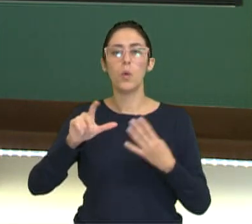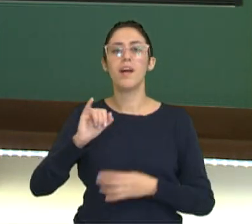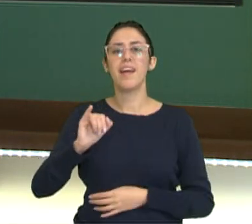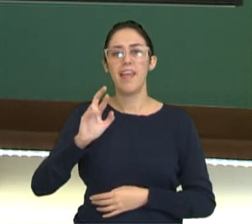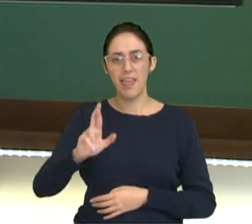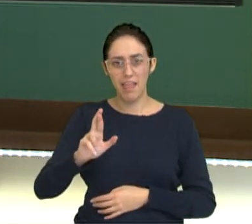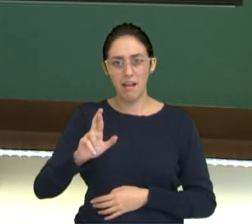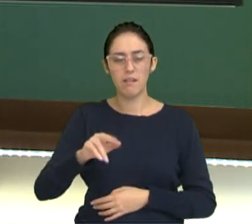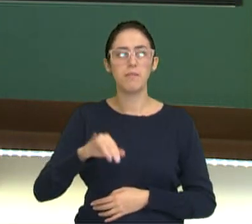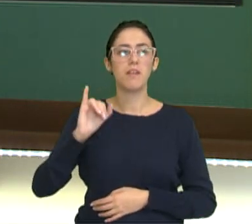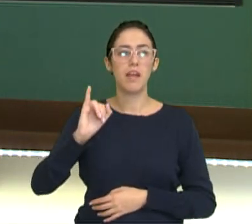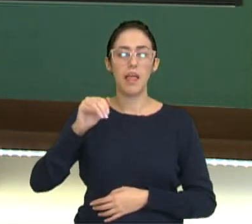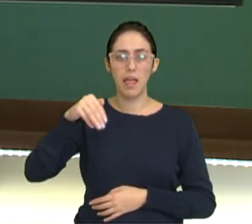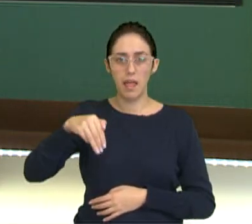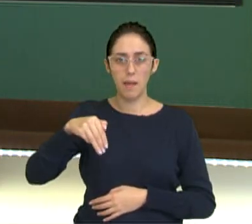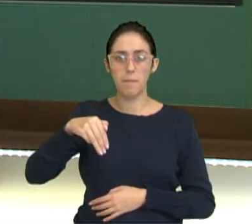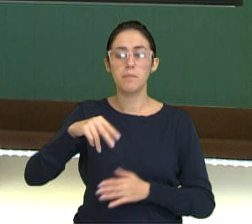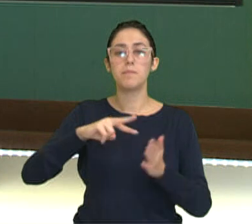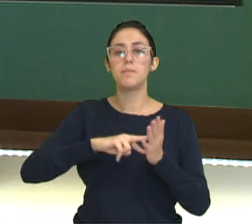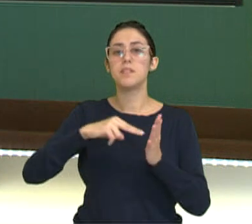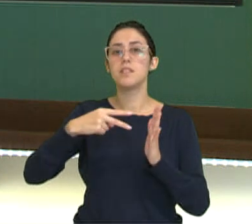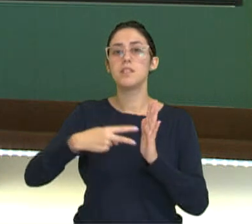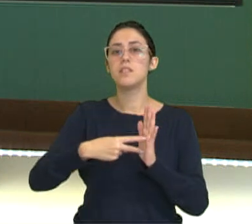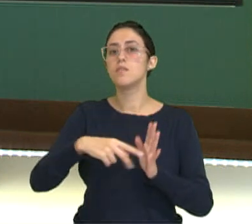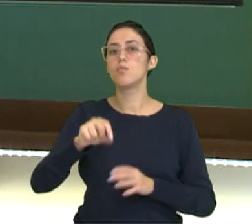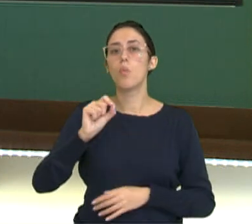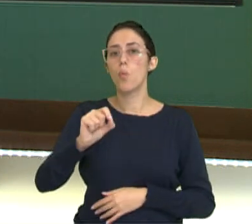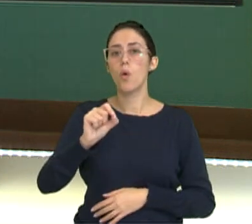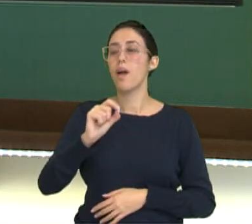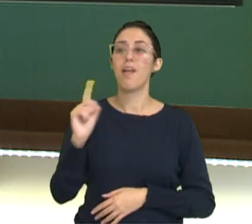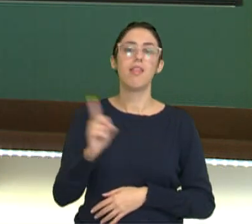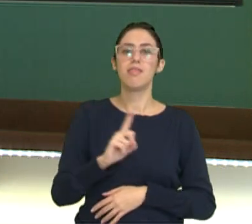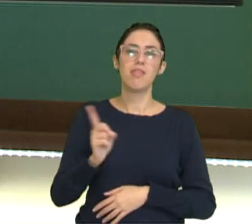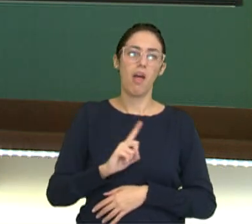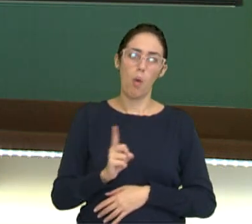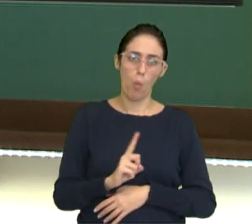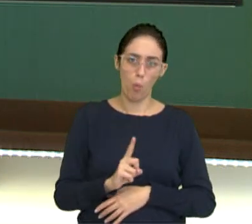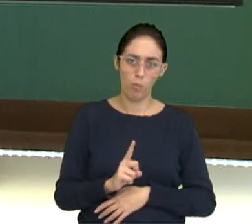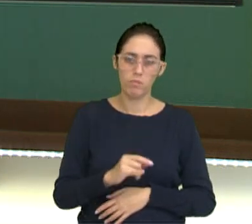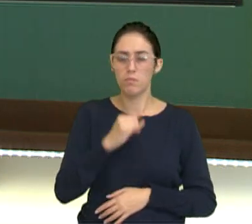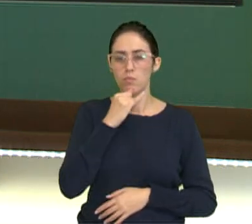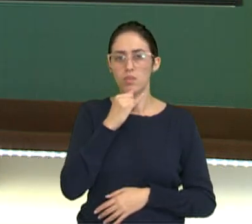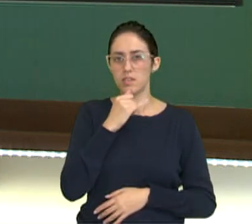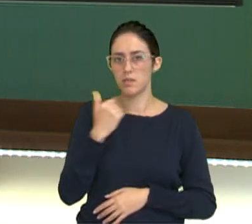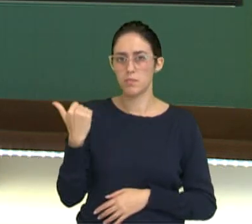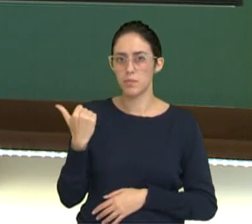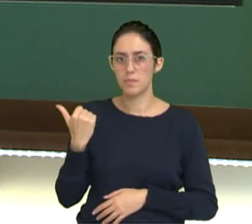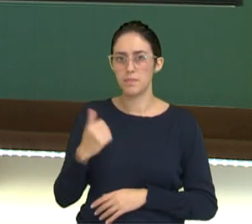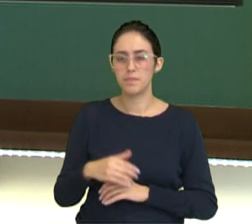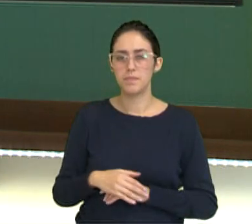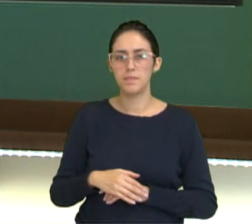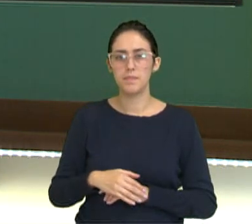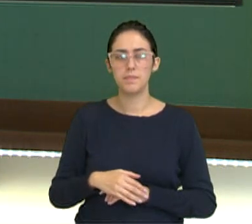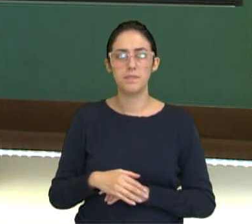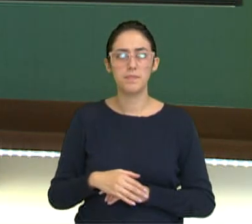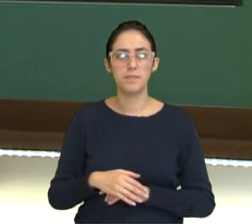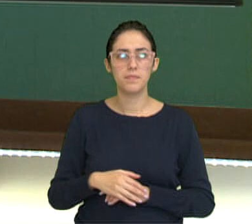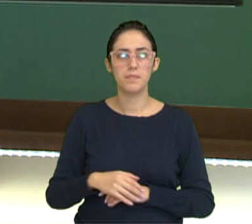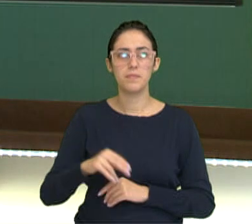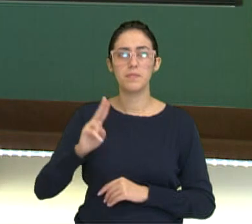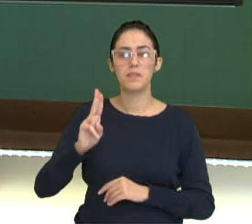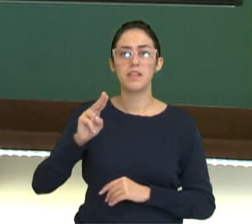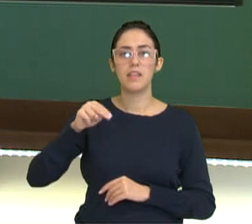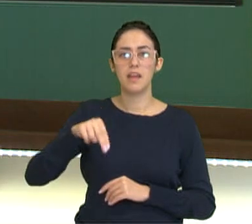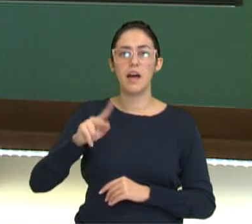utiliza com ideias de negação ou então significado oposto. Por exemplo, unhappiness,